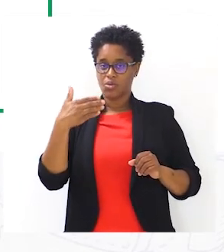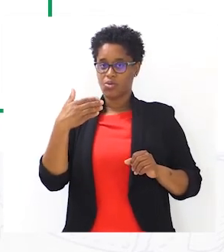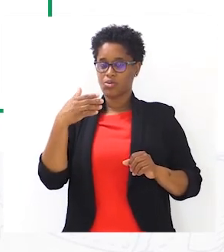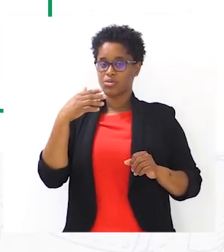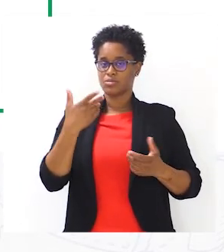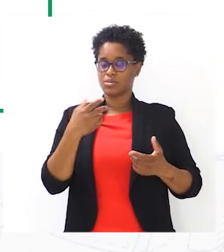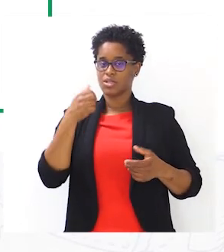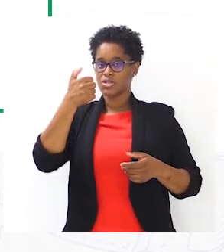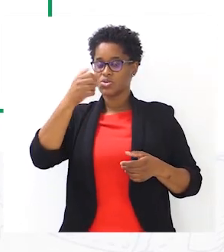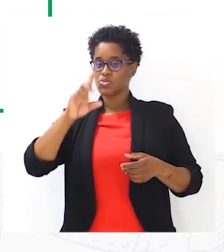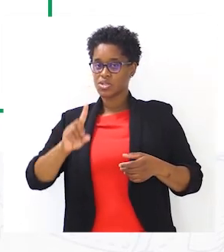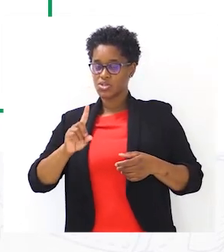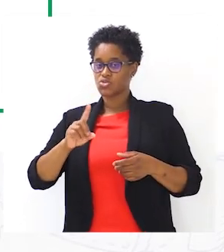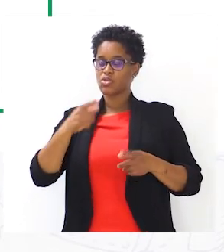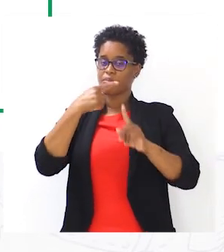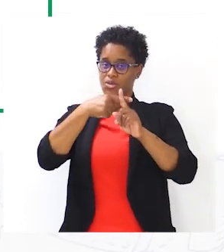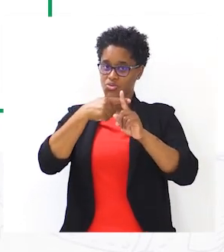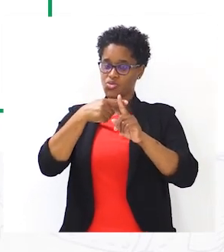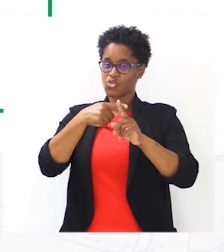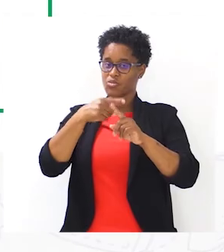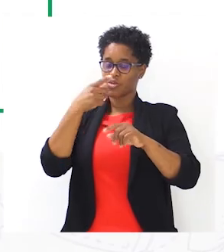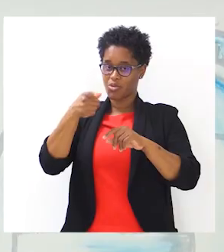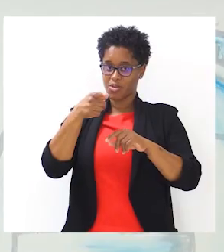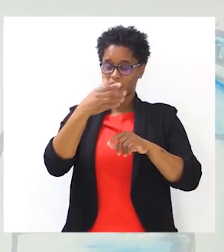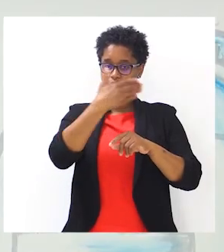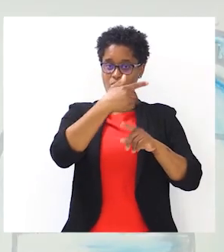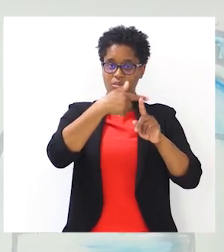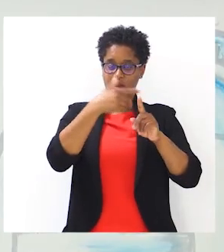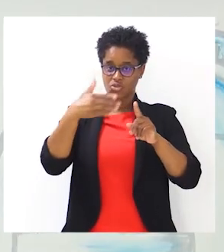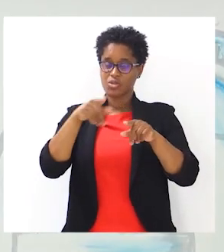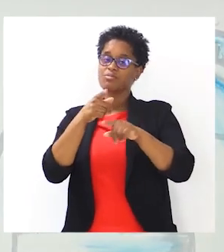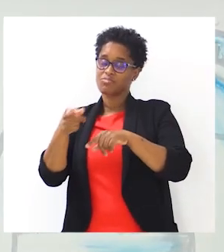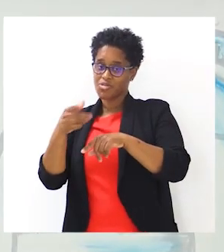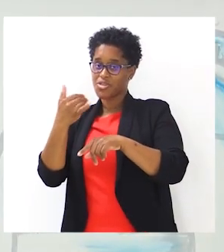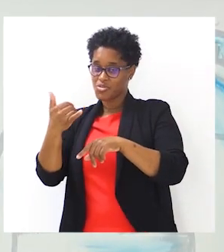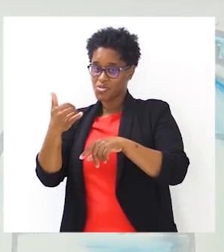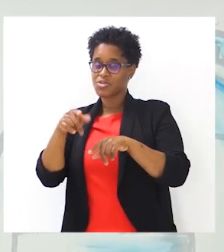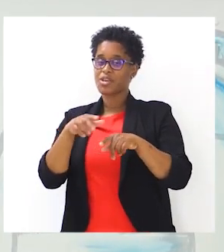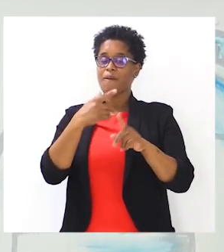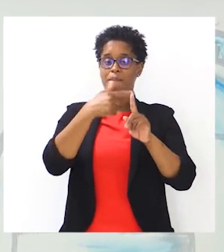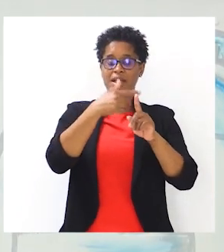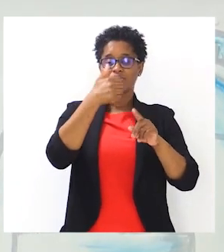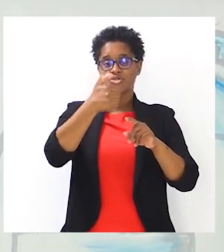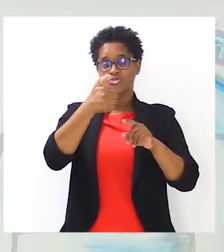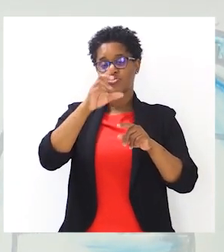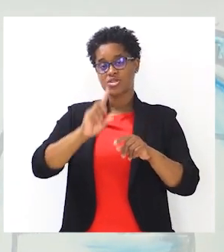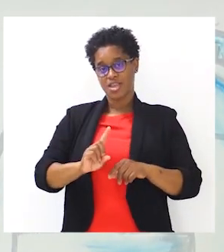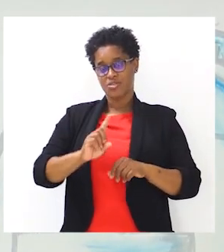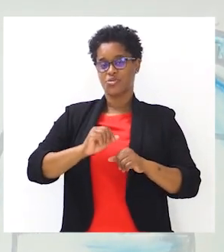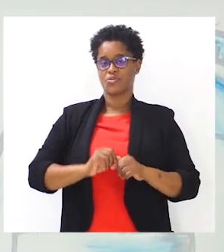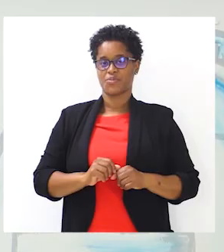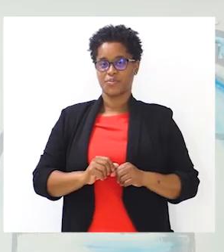5 sextos. Para somar, temos aqui 1 mais 1, é por isso que temos aqui 2, mais 5 sextos.